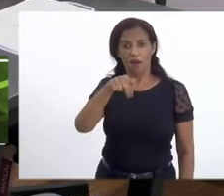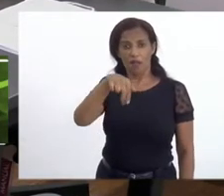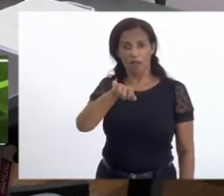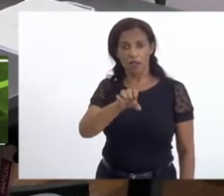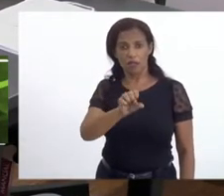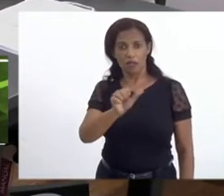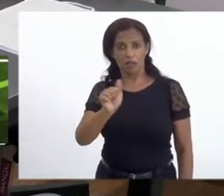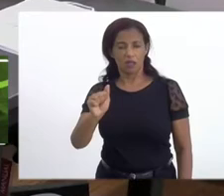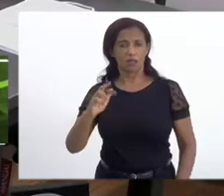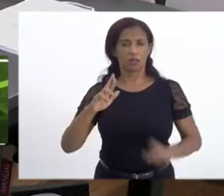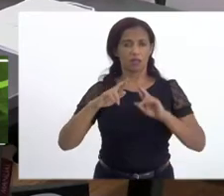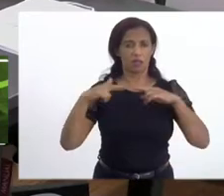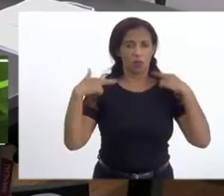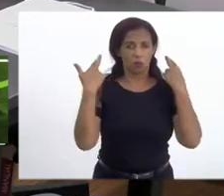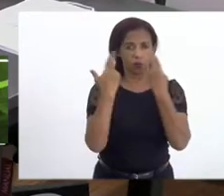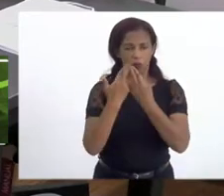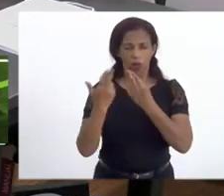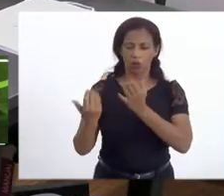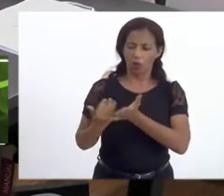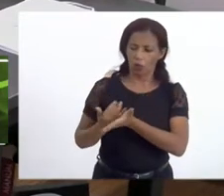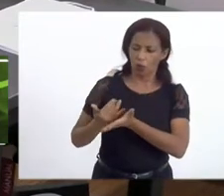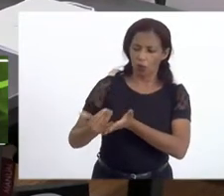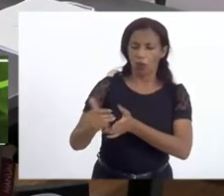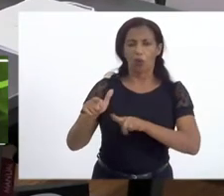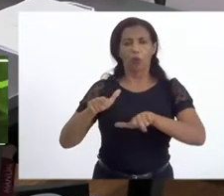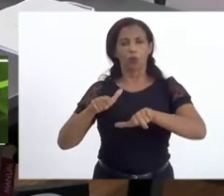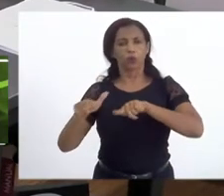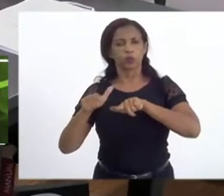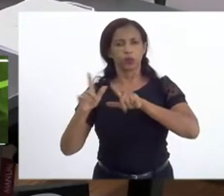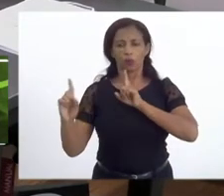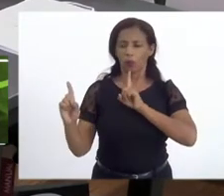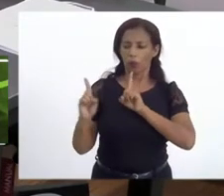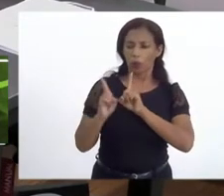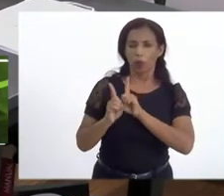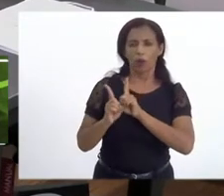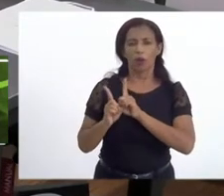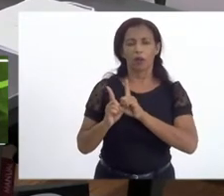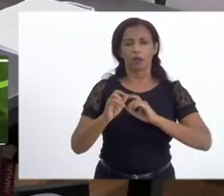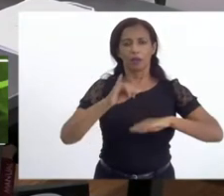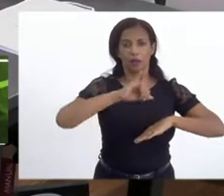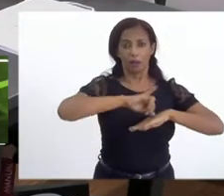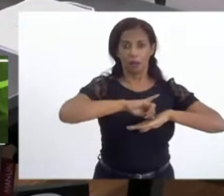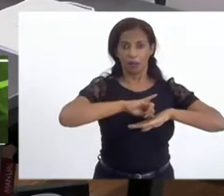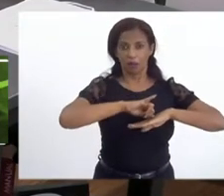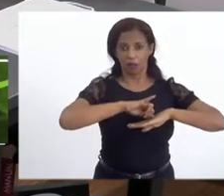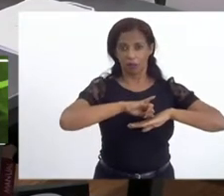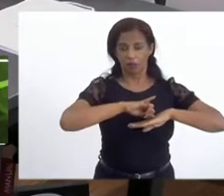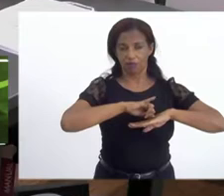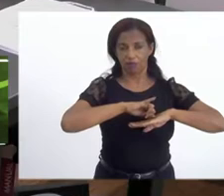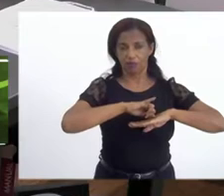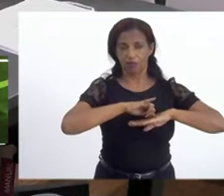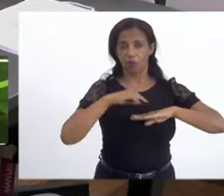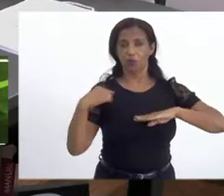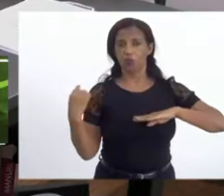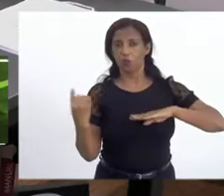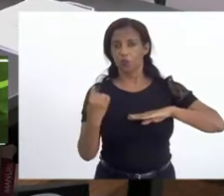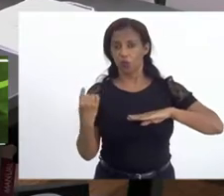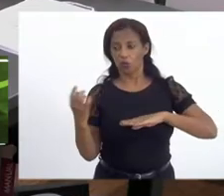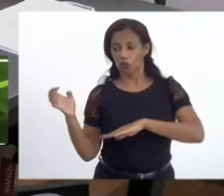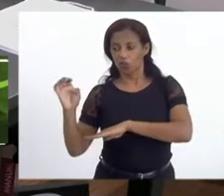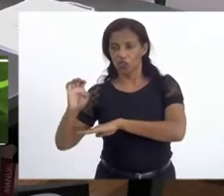do Estado do Rio. Nós iniciamos um trabalho de aproximação da capital federal do nosso